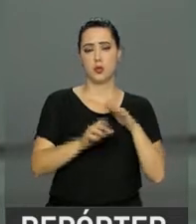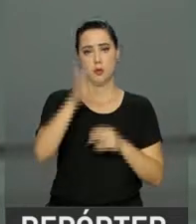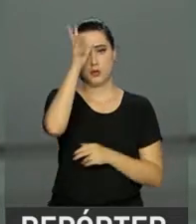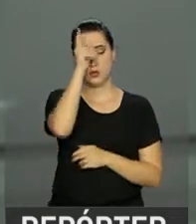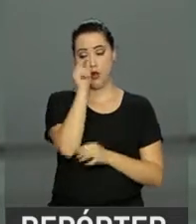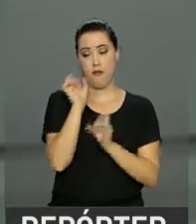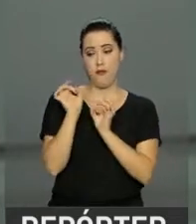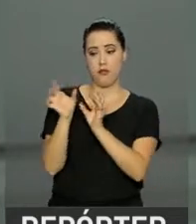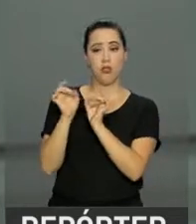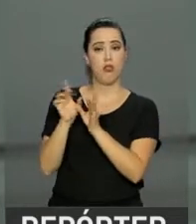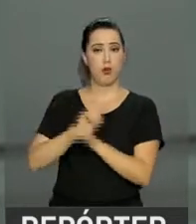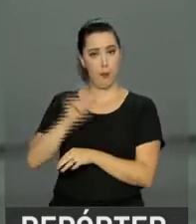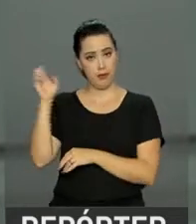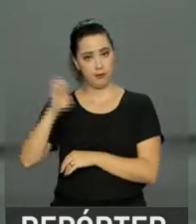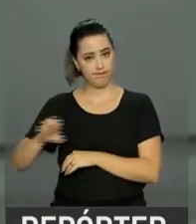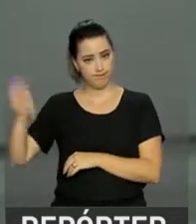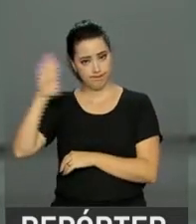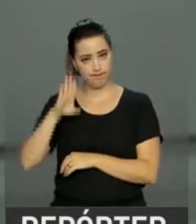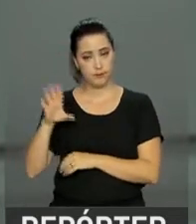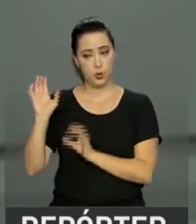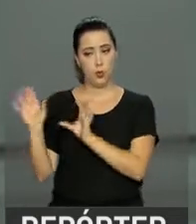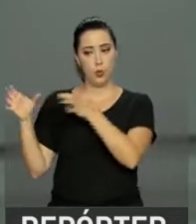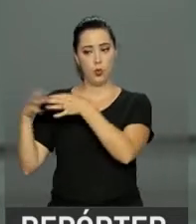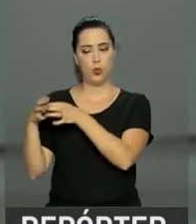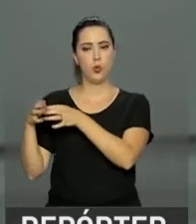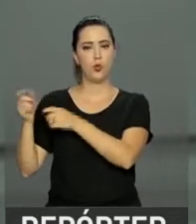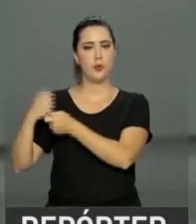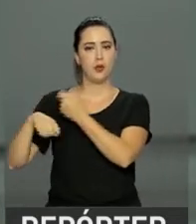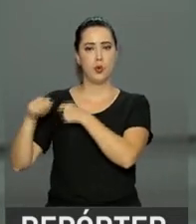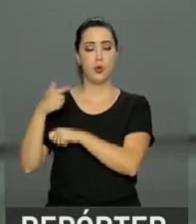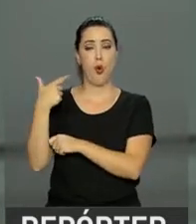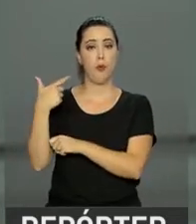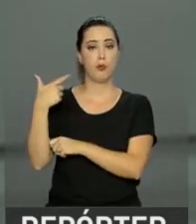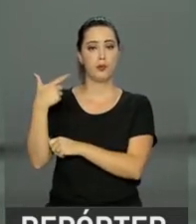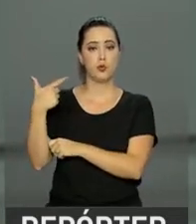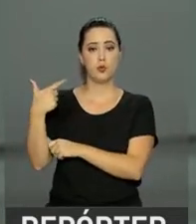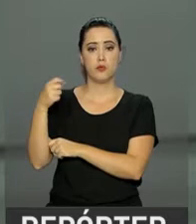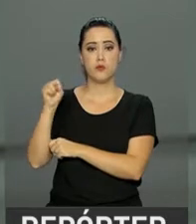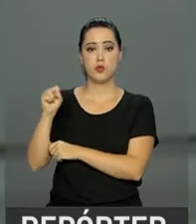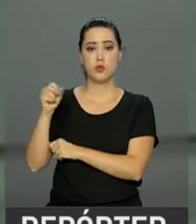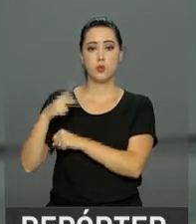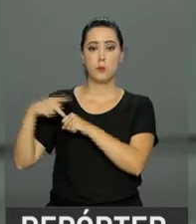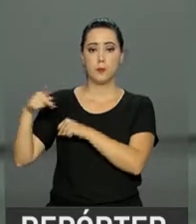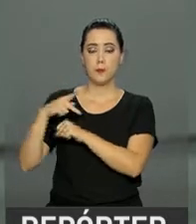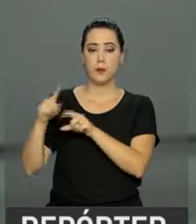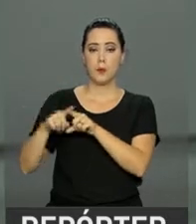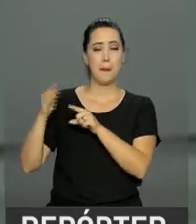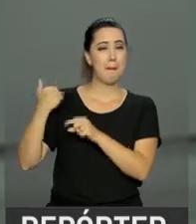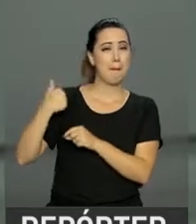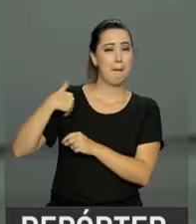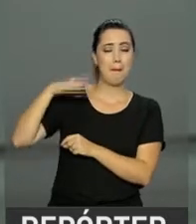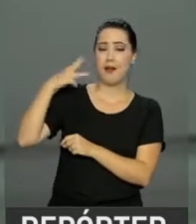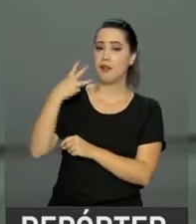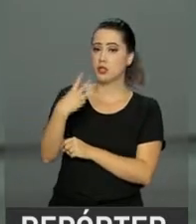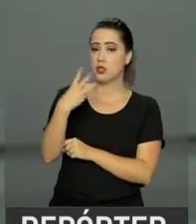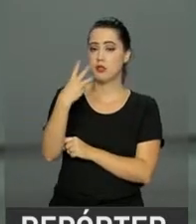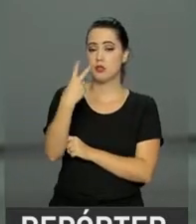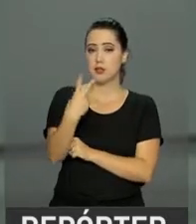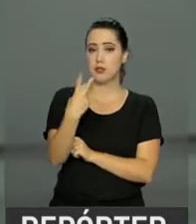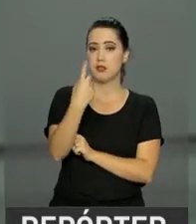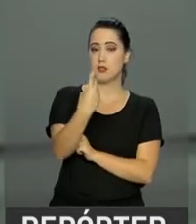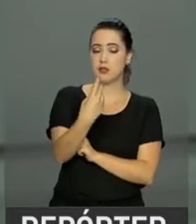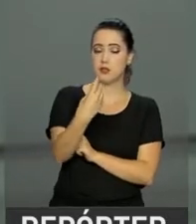exportaram para a união europeia que é um bloco econômico formado por 28 países mais de 323